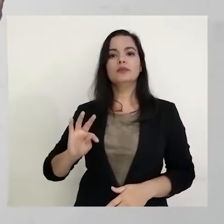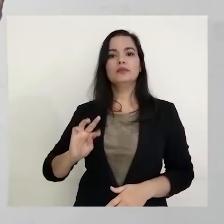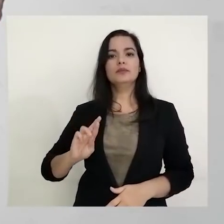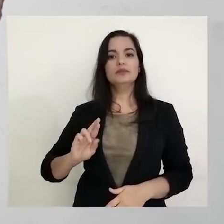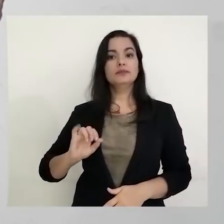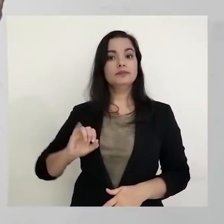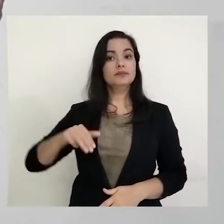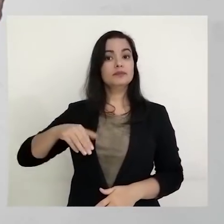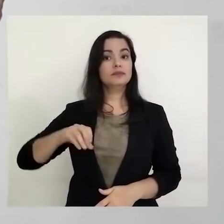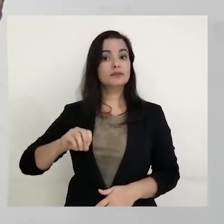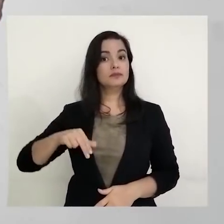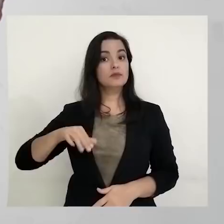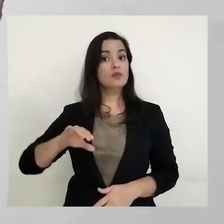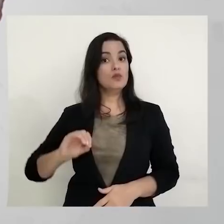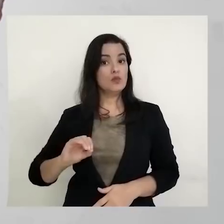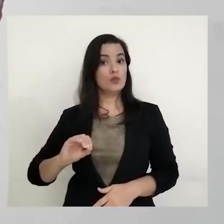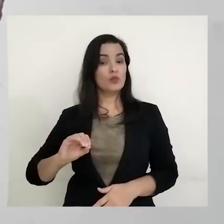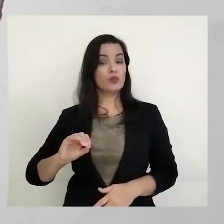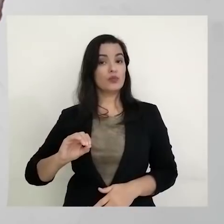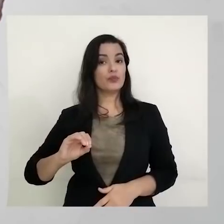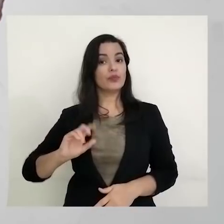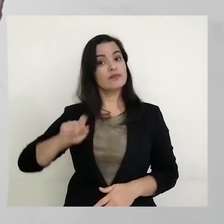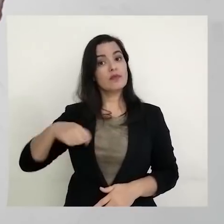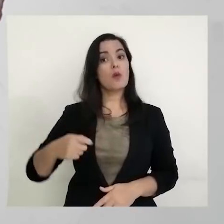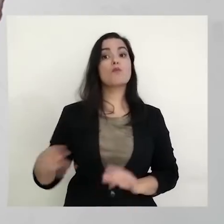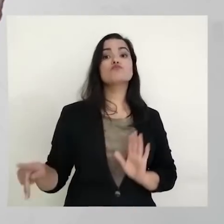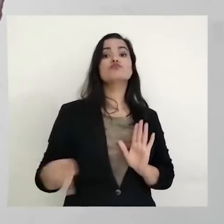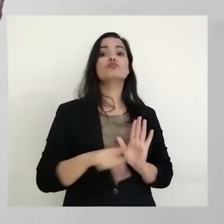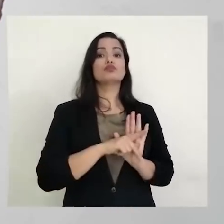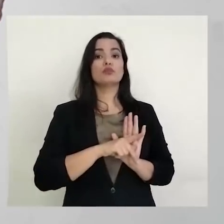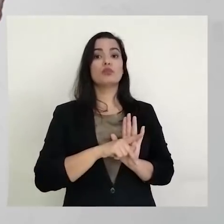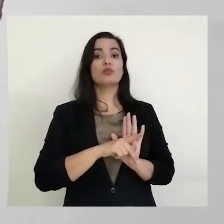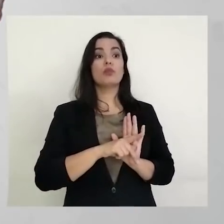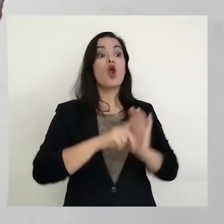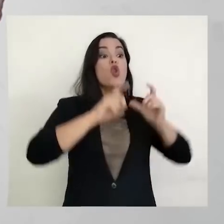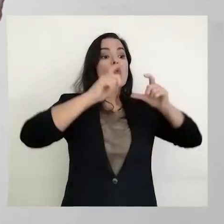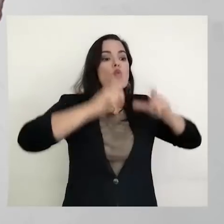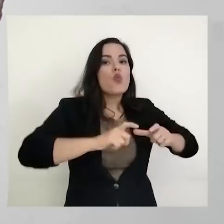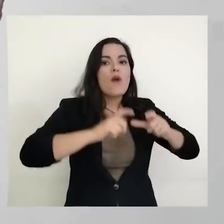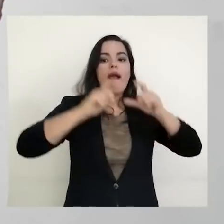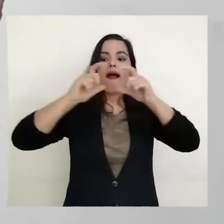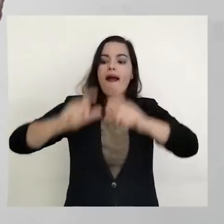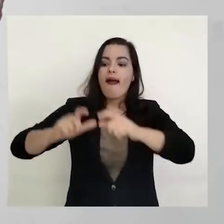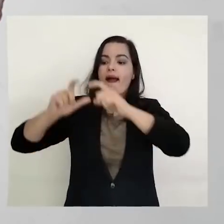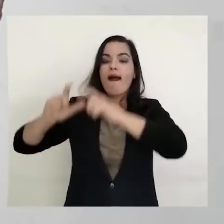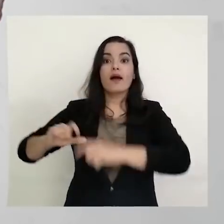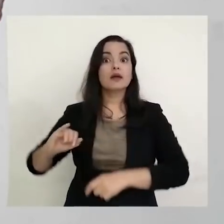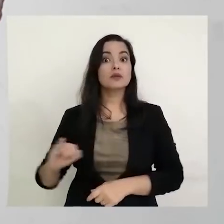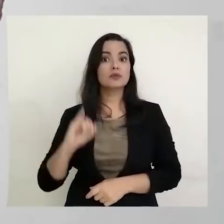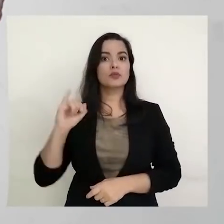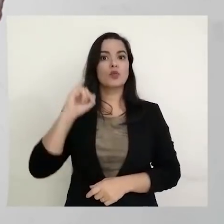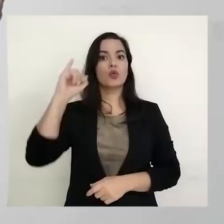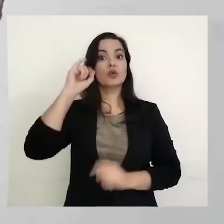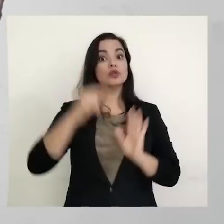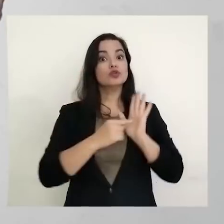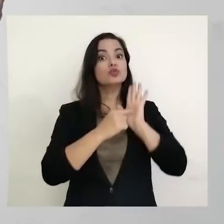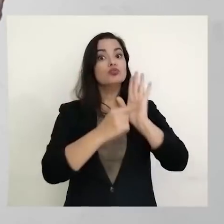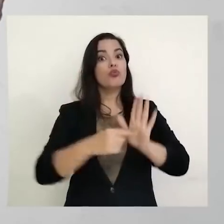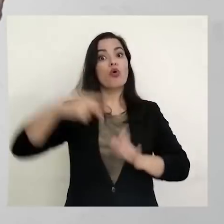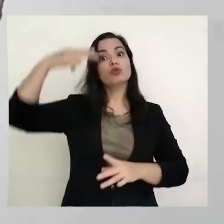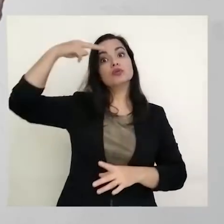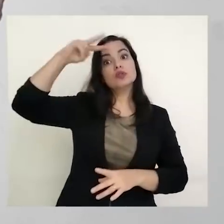humanidade. Ou seja, são coisas muito importantes, locais, que significam muito para essa história, para